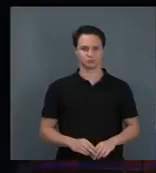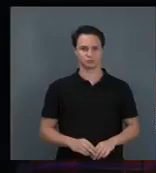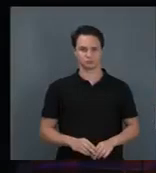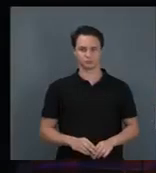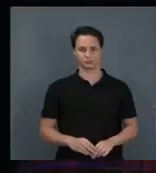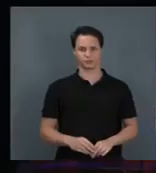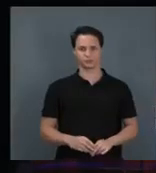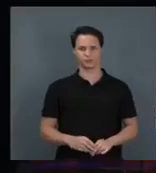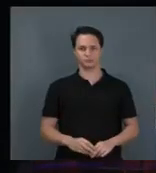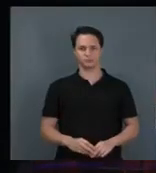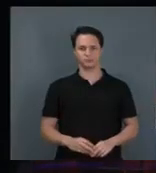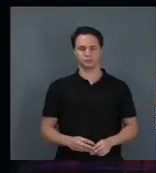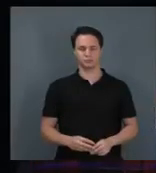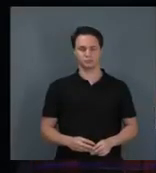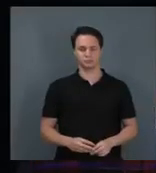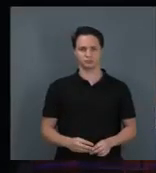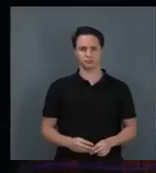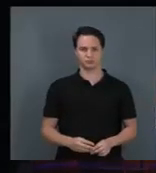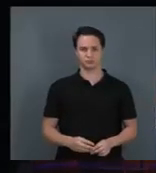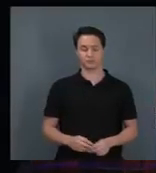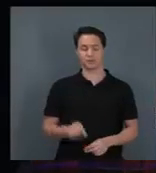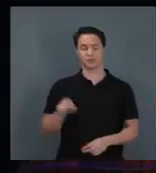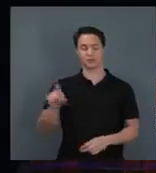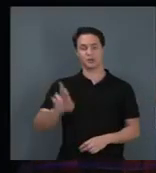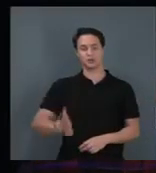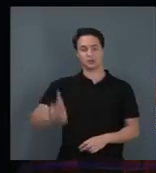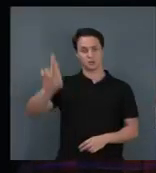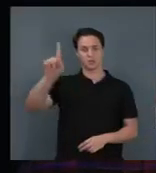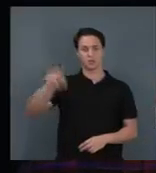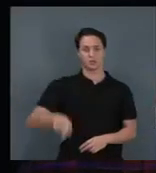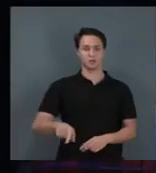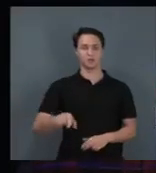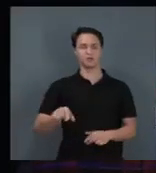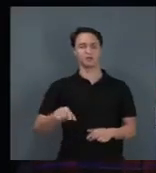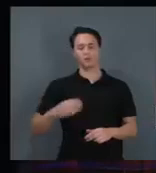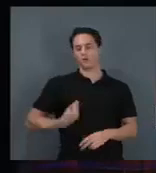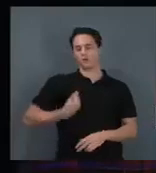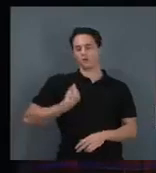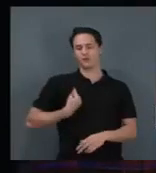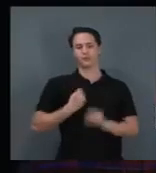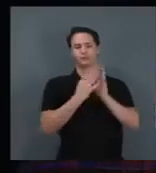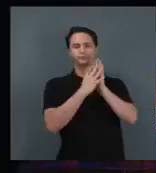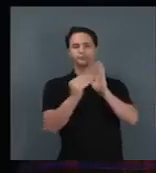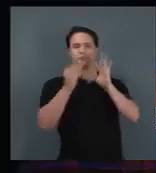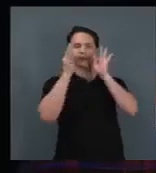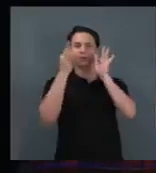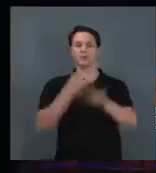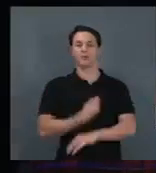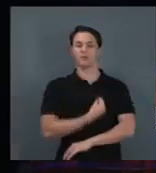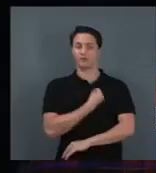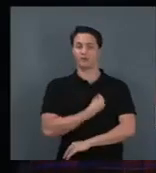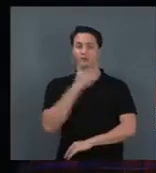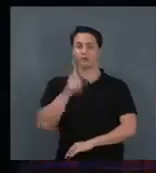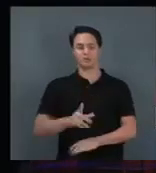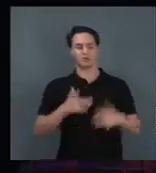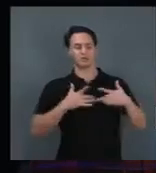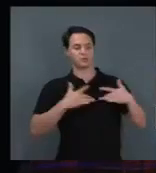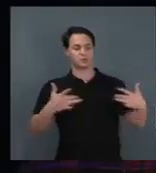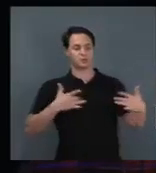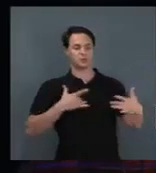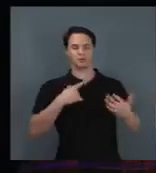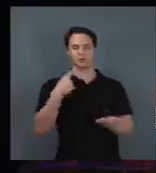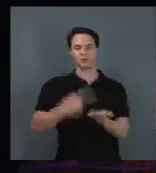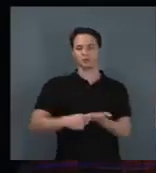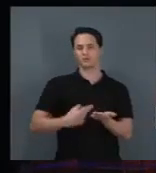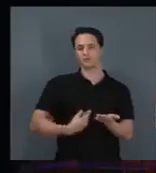E como seu patrono, fez da sua vida um testemunho vivo de solidariedade e